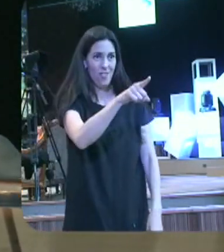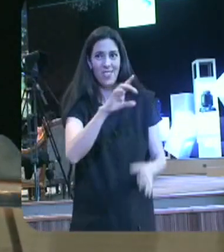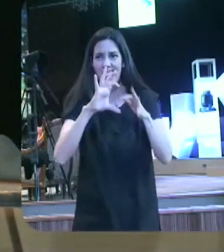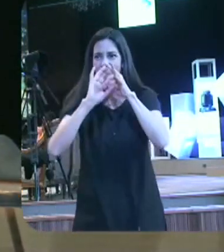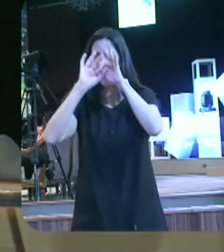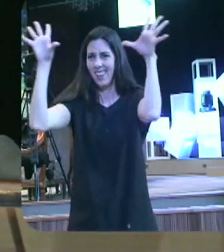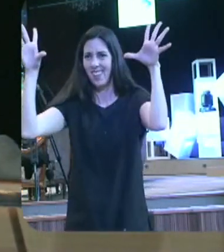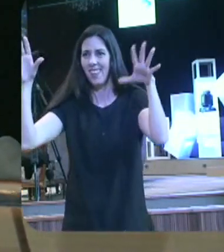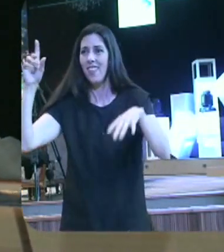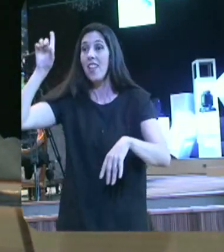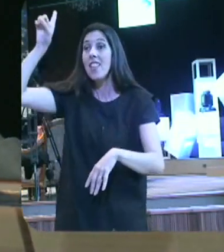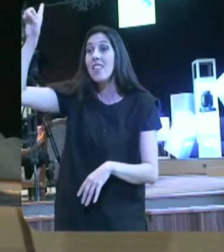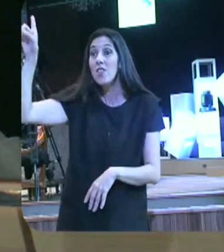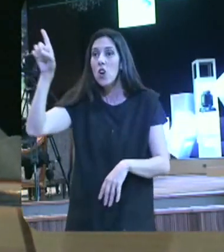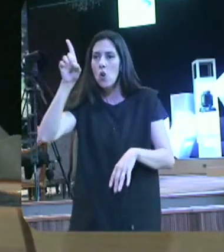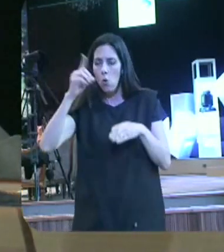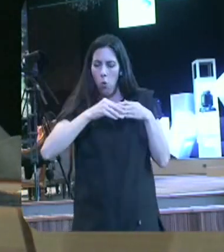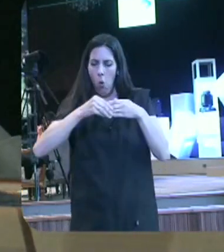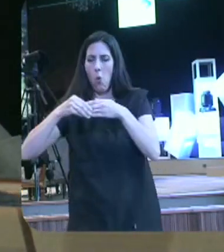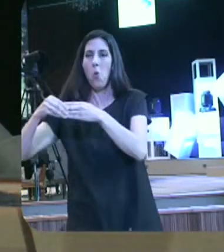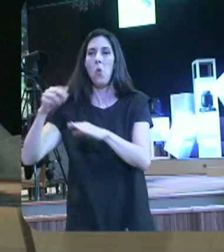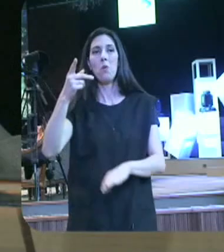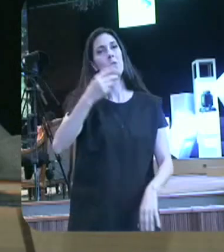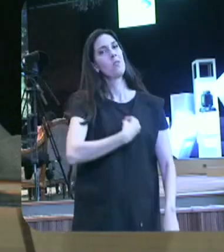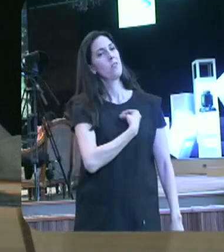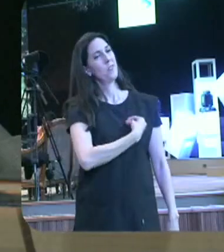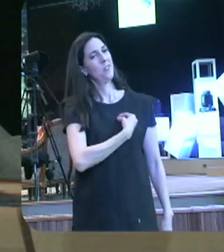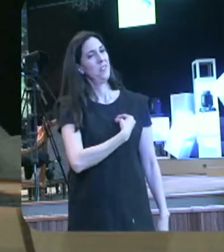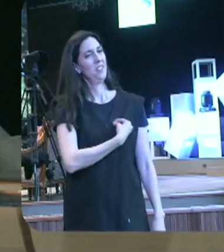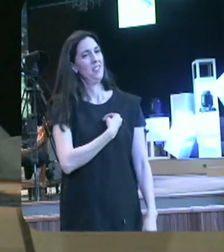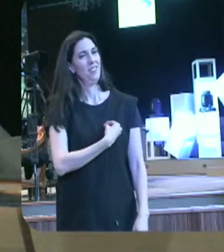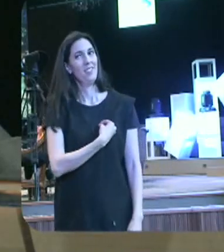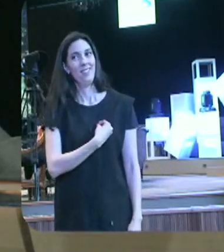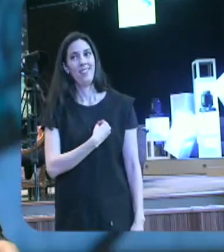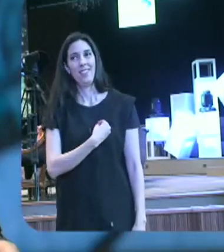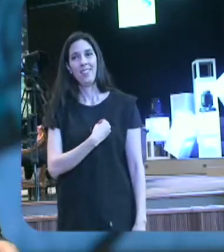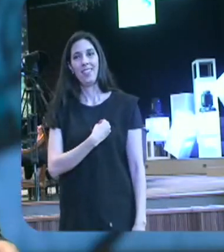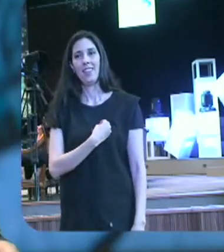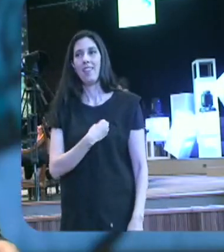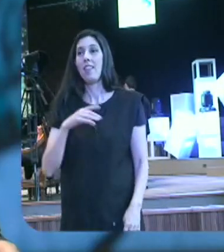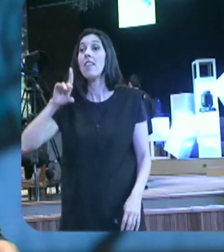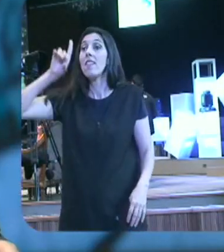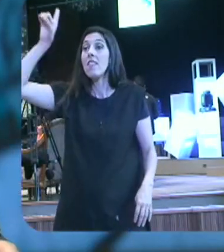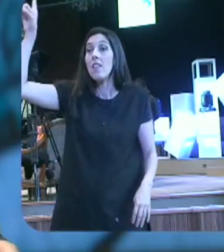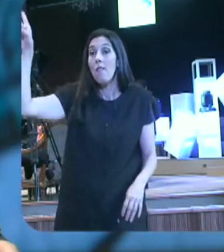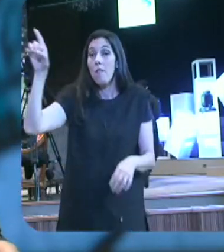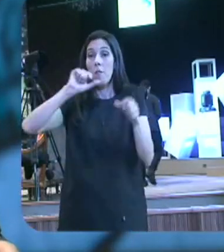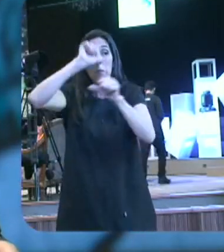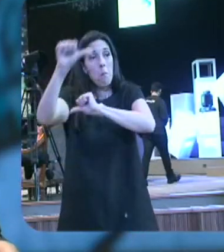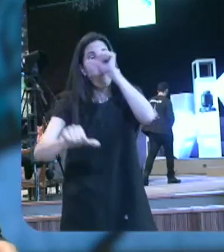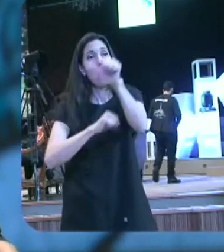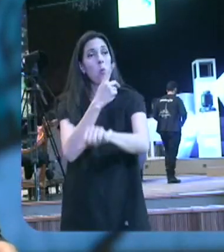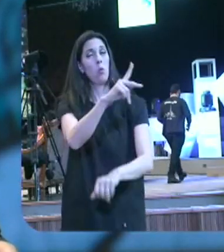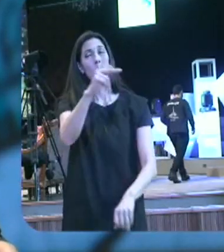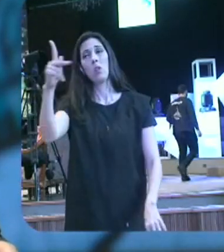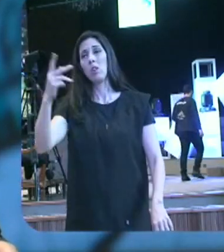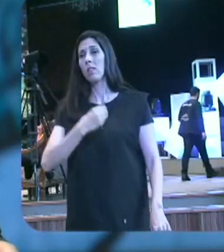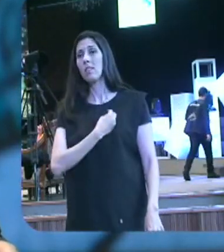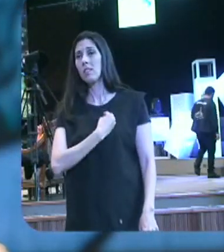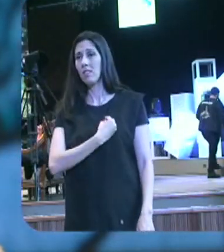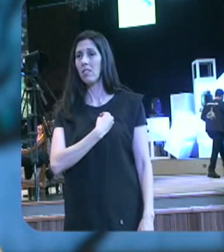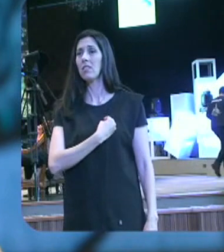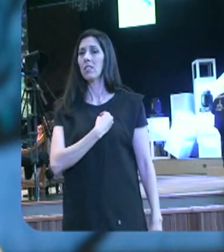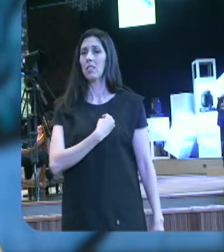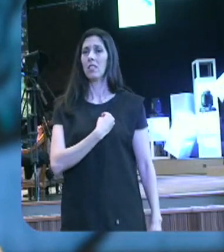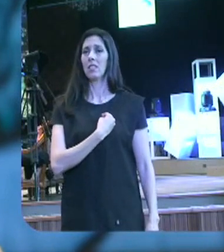passos, que Ele transforme aspectos diferentes da sua vida, que você